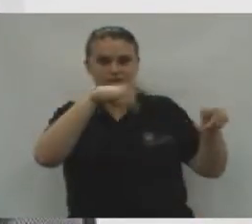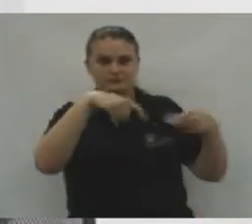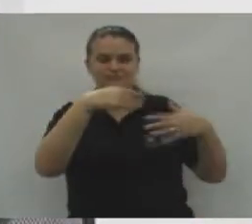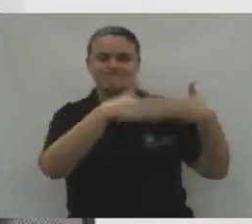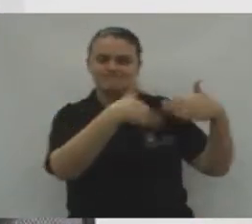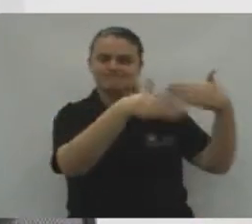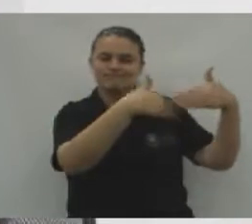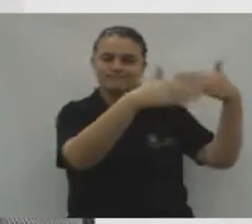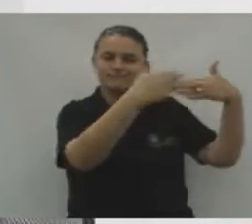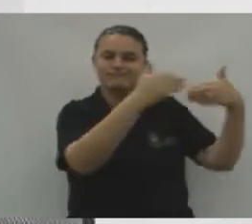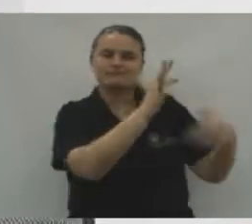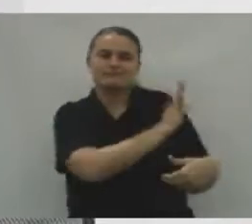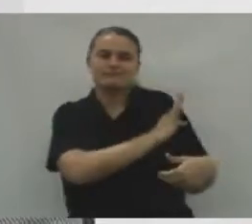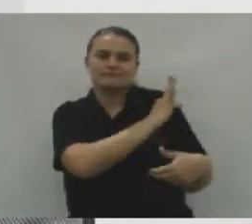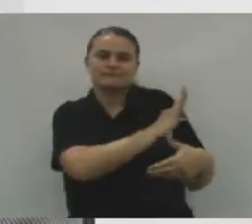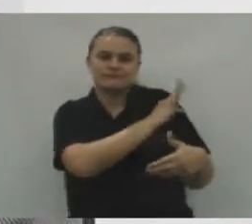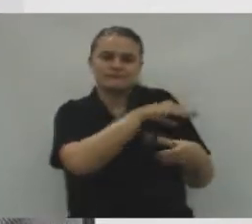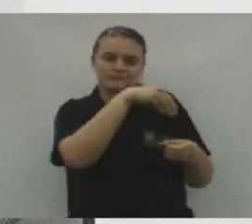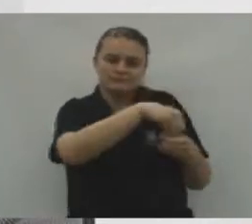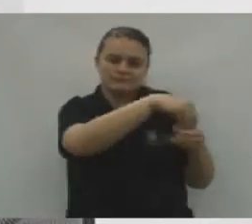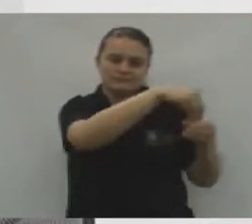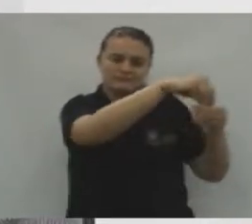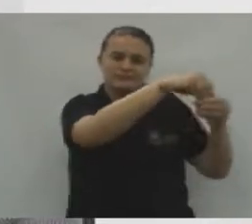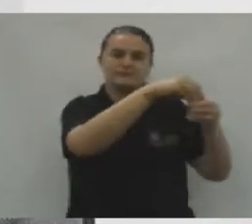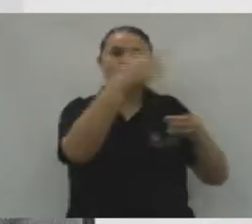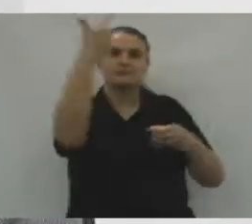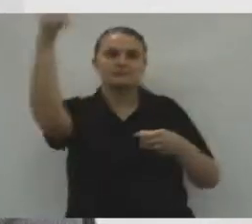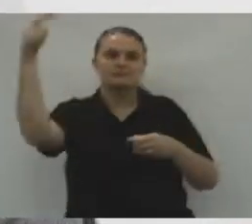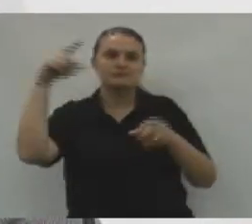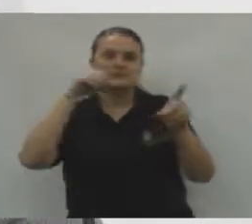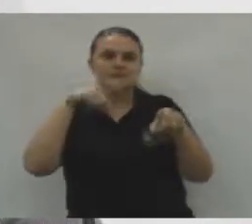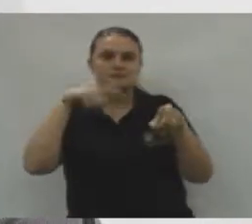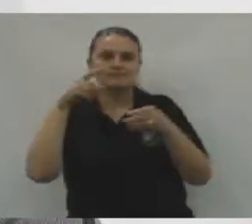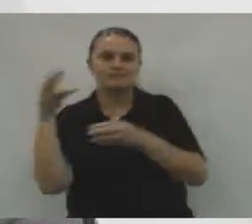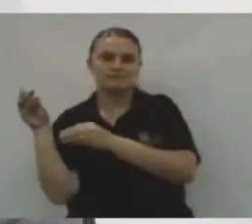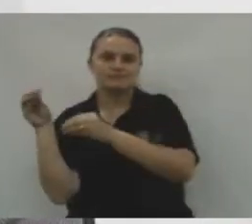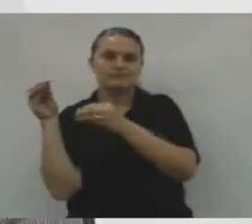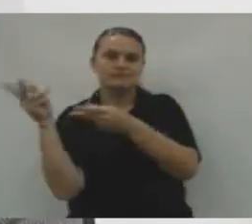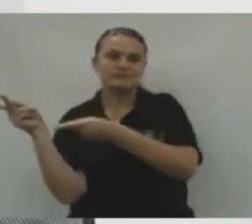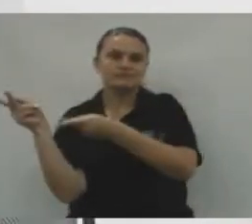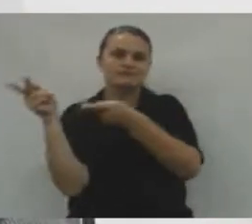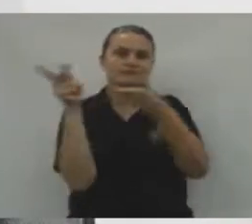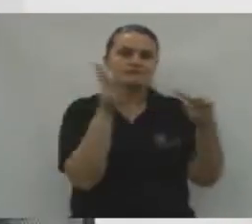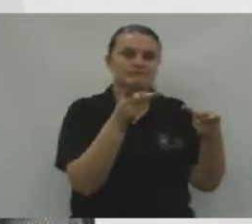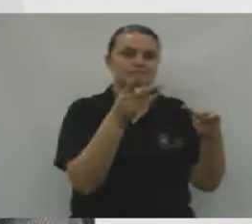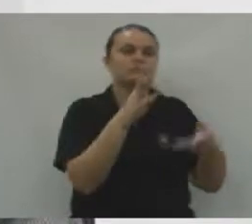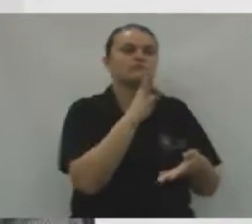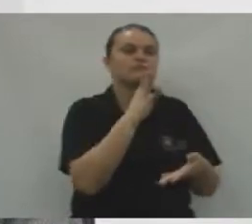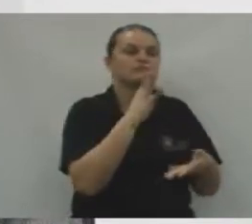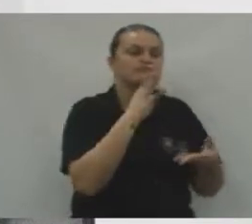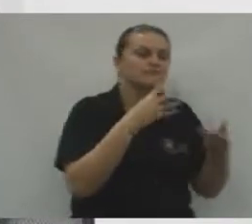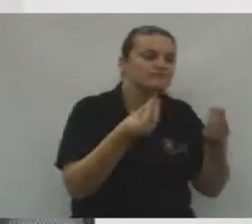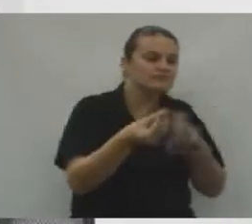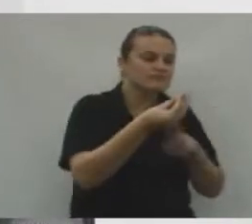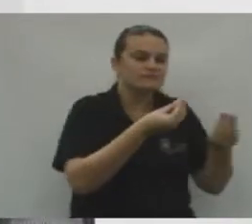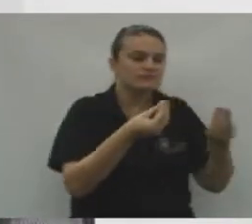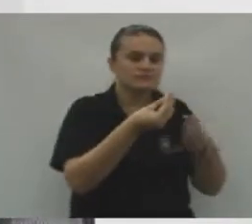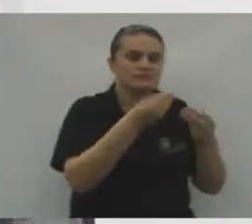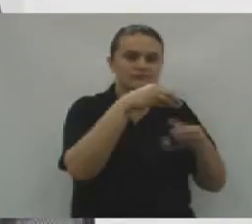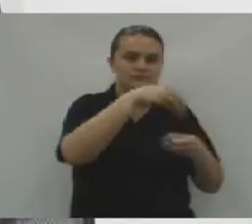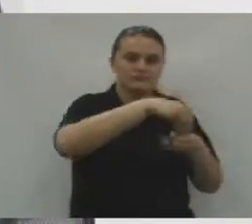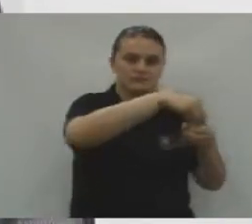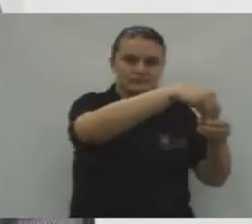e aí a gente traz agricultores do restante do município e da região para conhecer as tecnologias de